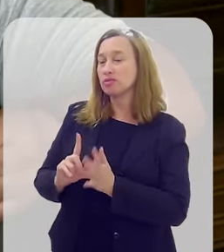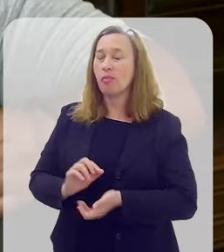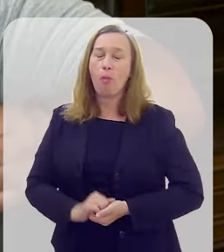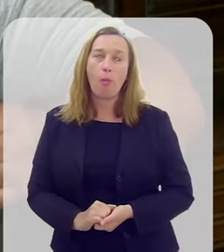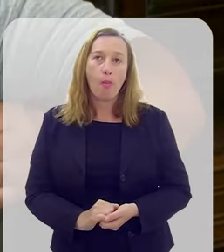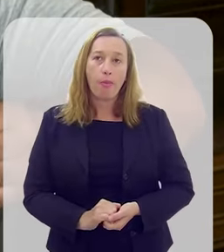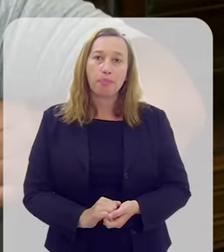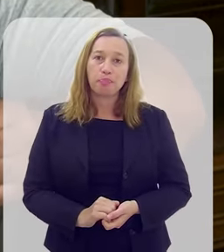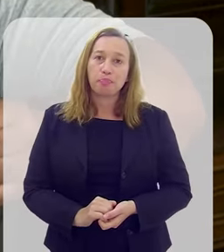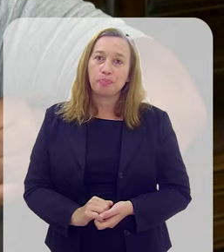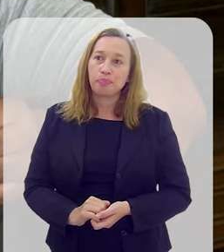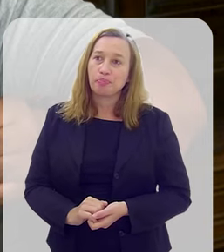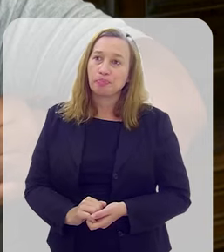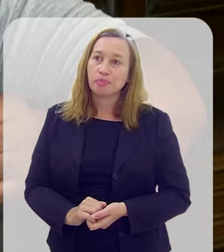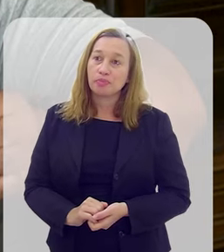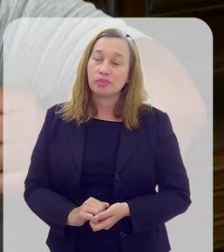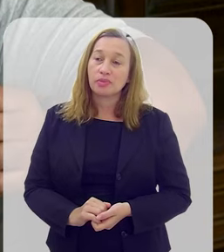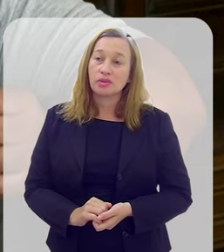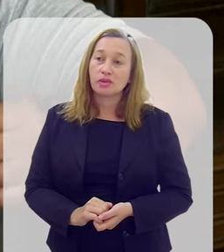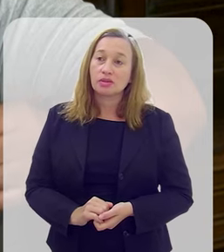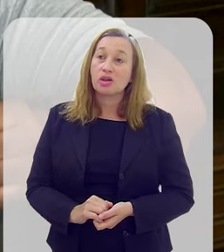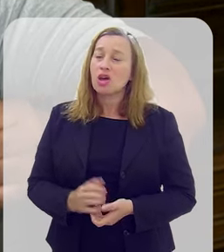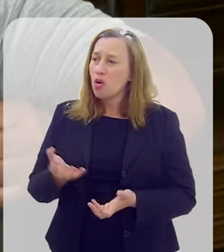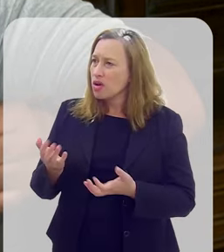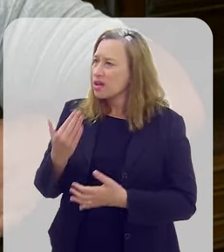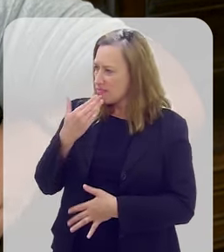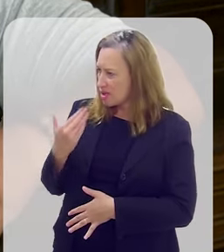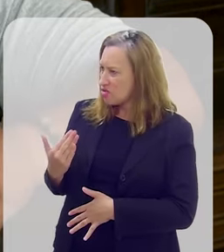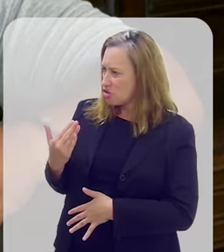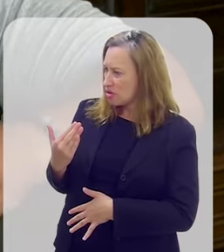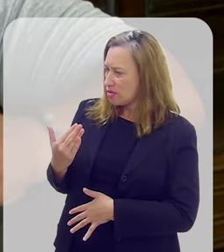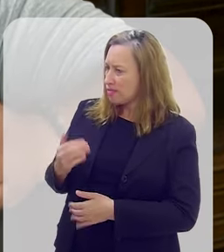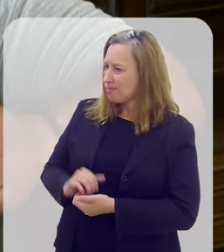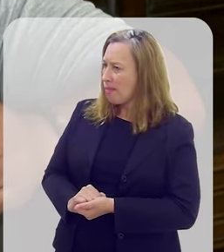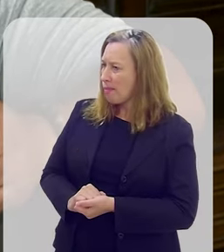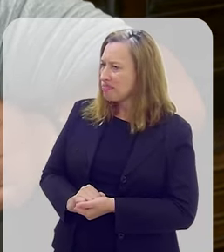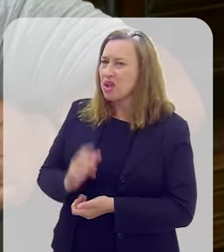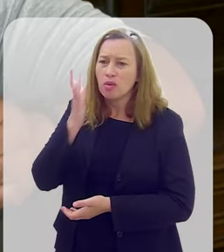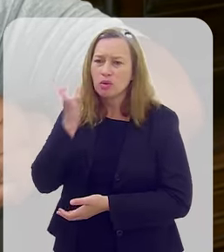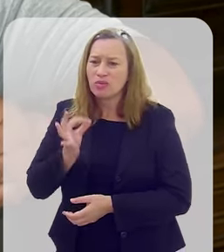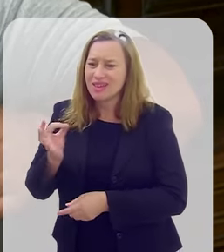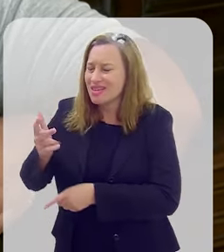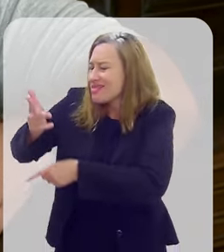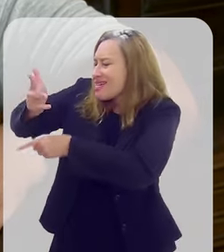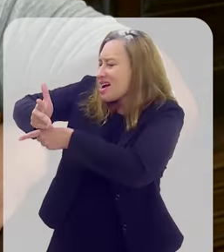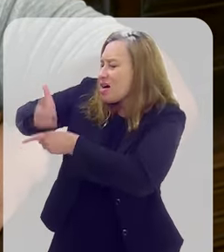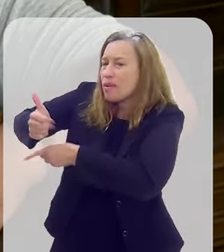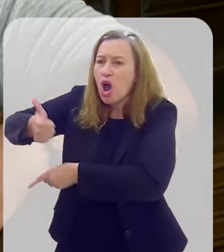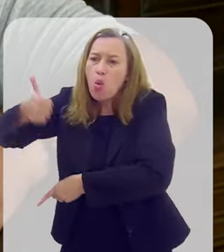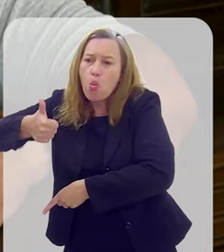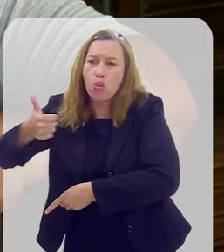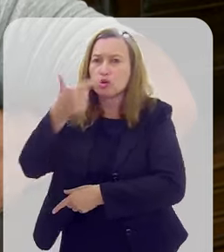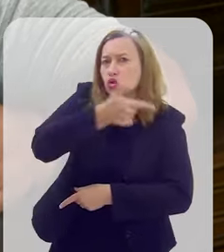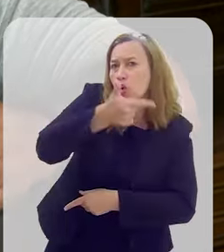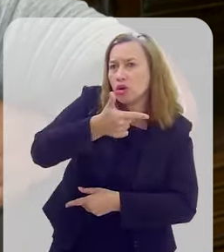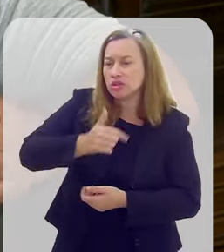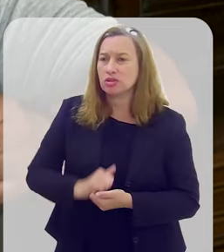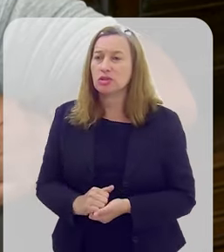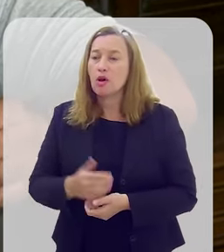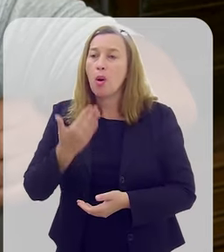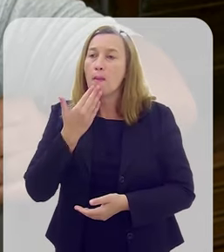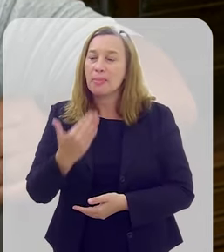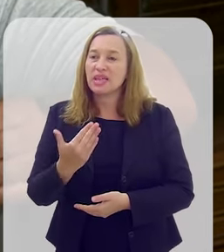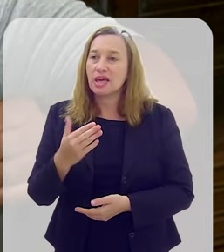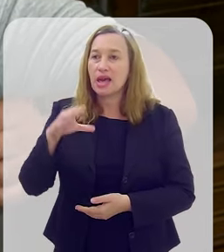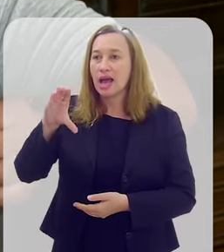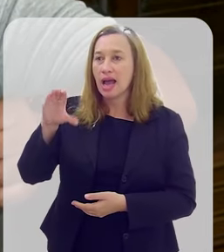né Eh DG eu queria te fazer um pedido eu não sei se a câmera dois eu vou pedir